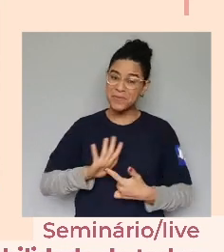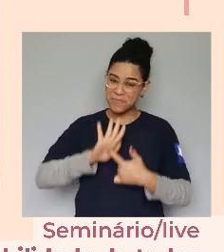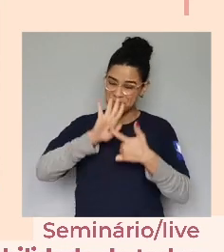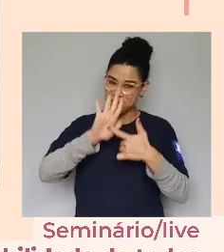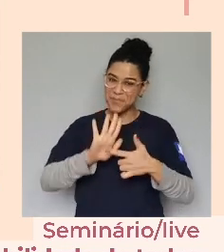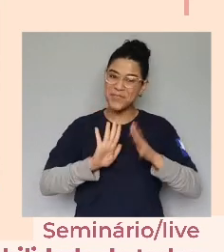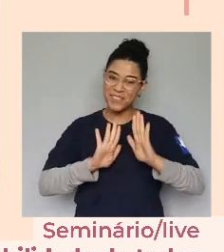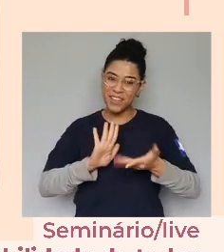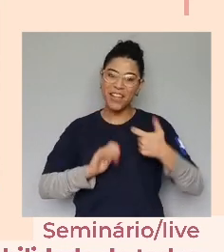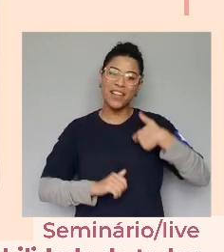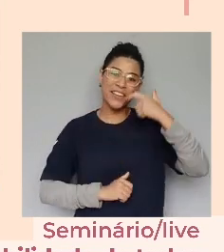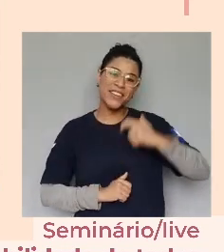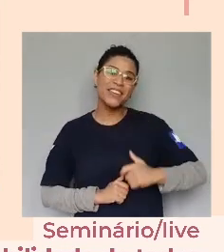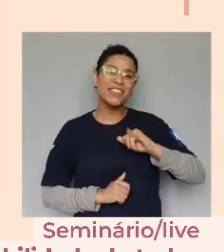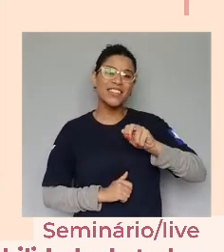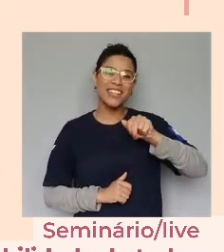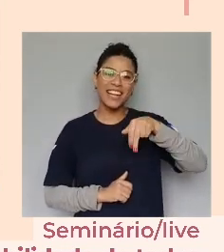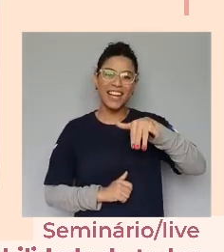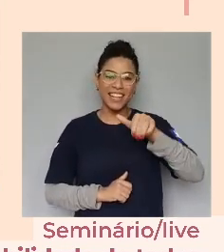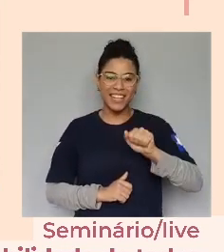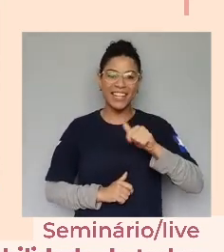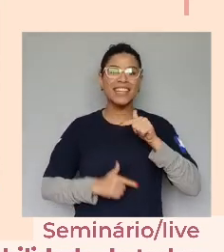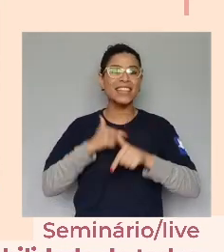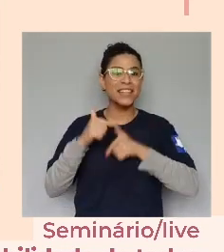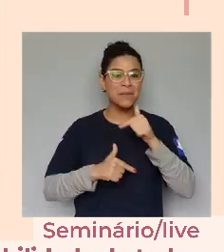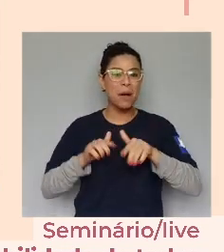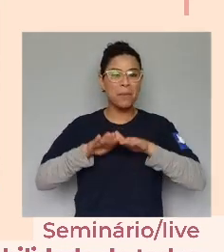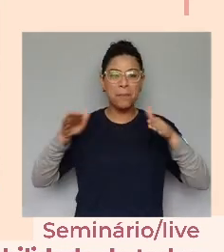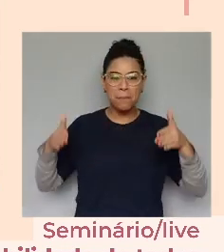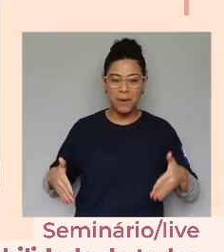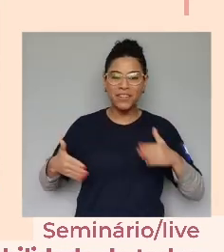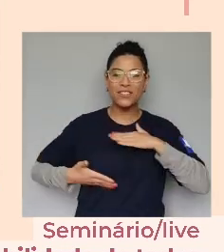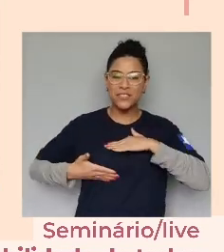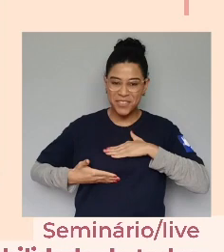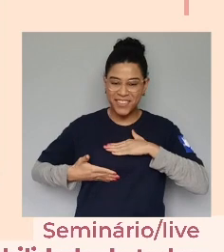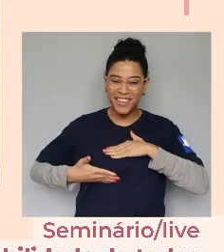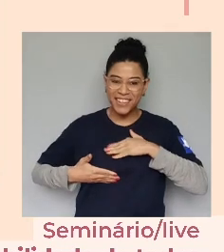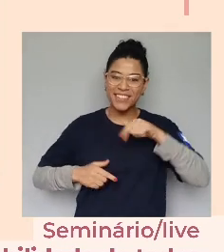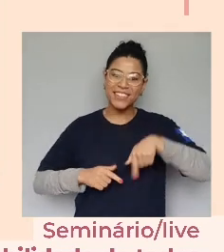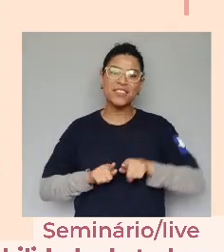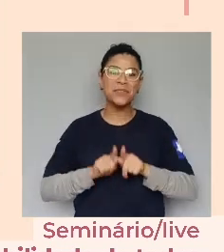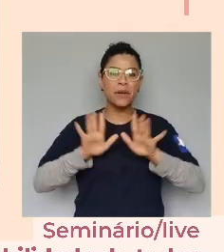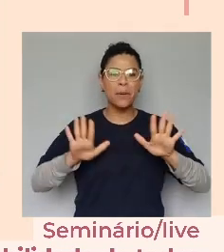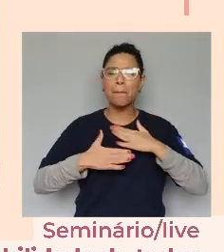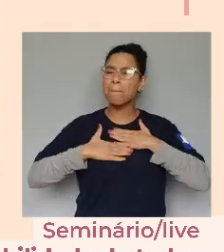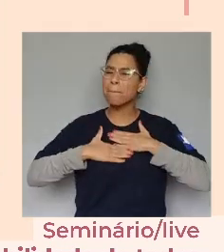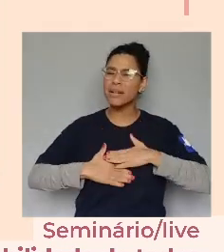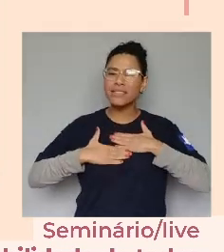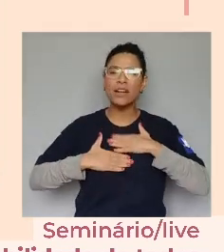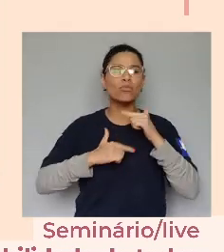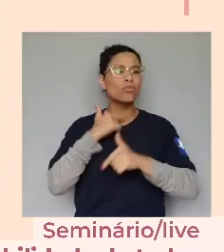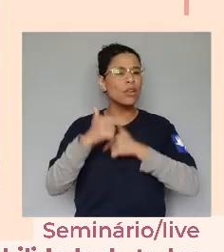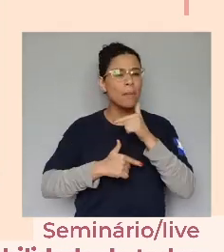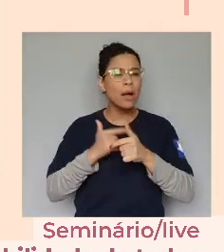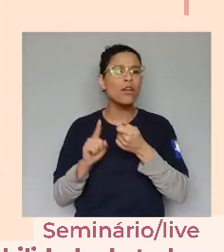sou a Janaína, nutricionista do Banco de Leite Humano de Guarulhos. É um prazer para mim estar aqui hoje, fazendo esse trabalho de agosto dourado.